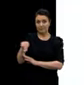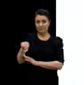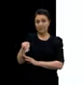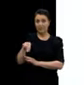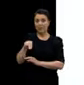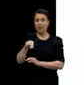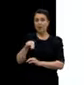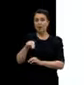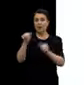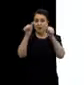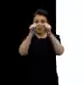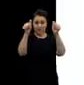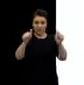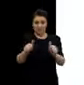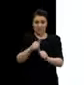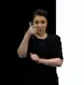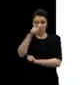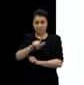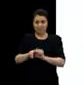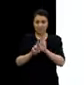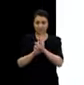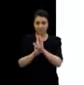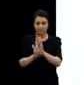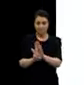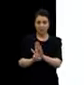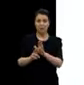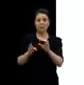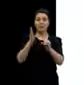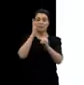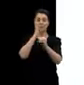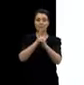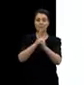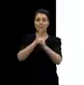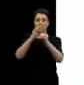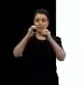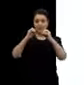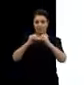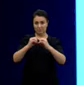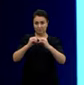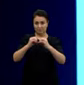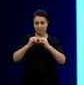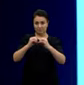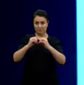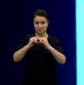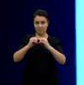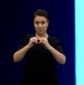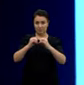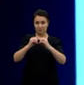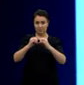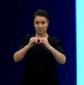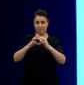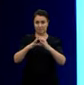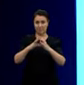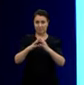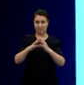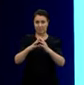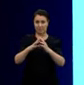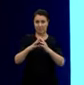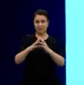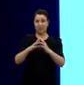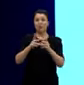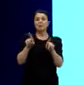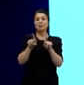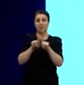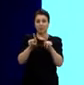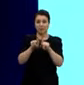Mais uma figura, então, representando a meiose. As células aqui vão